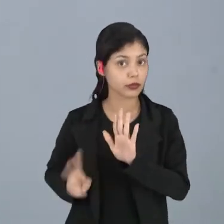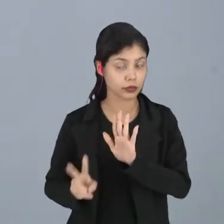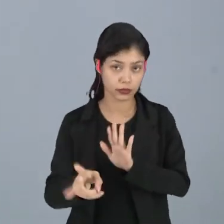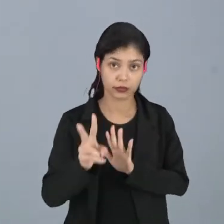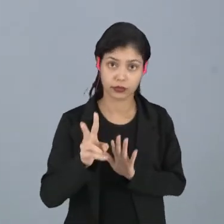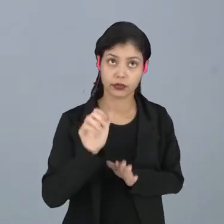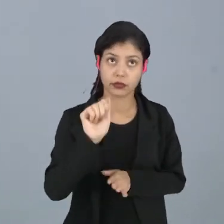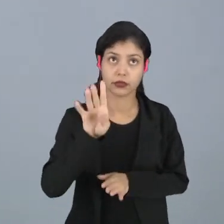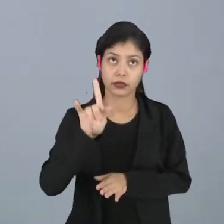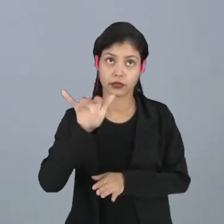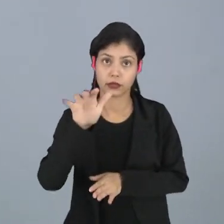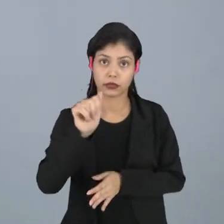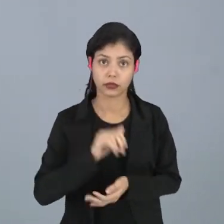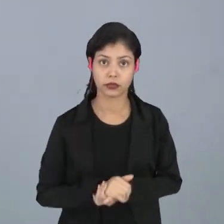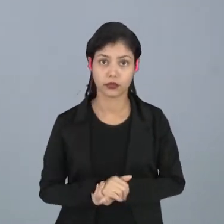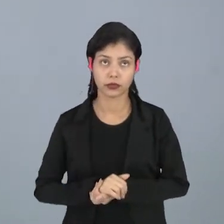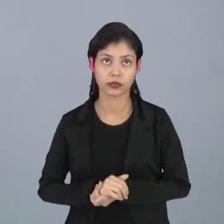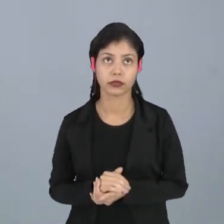frequência absoluta.